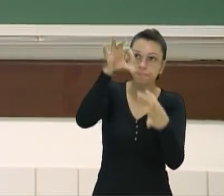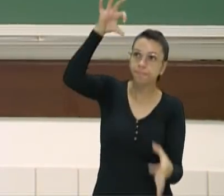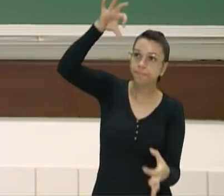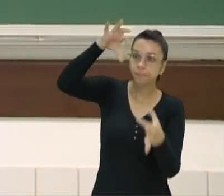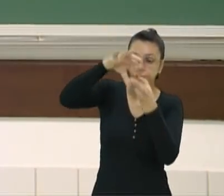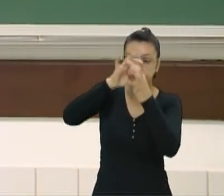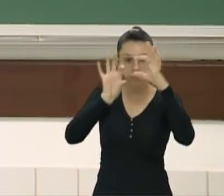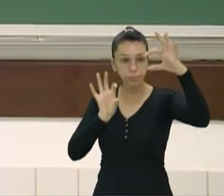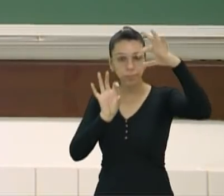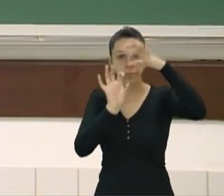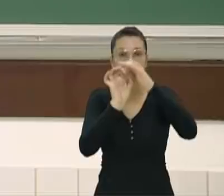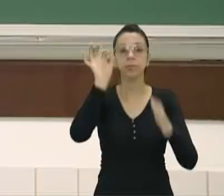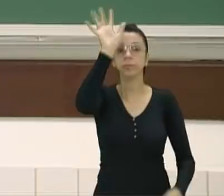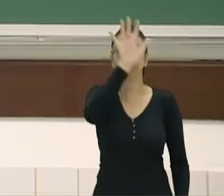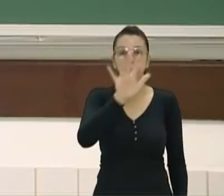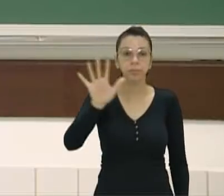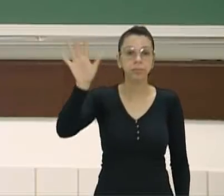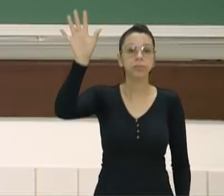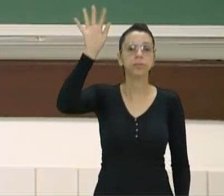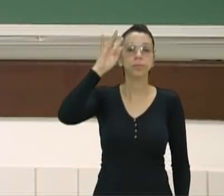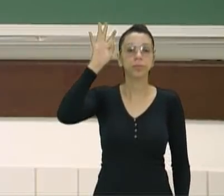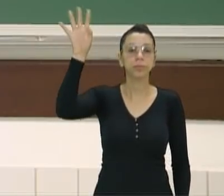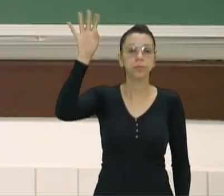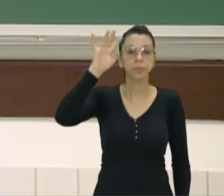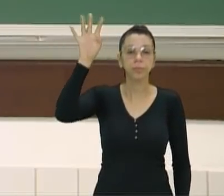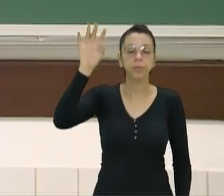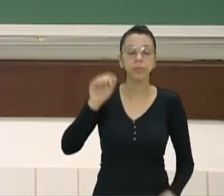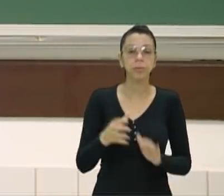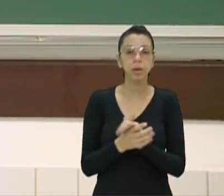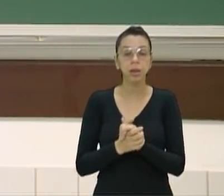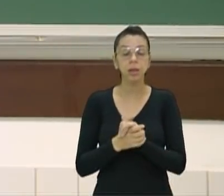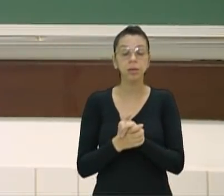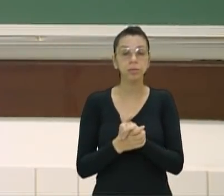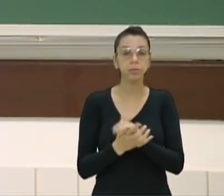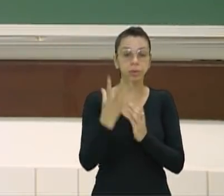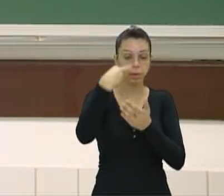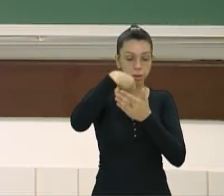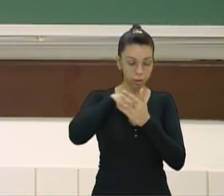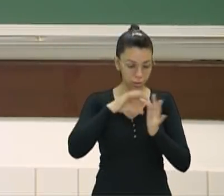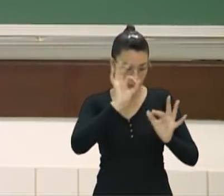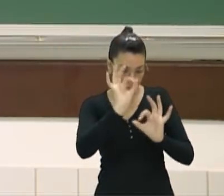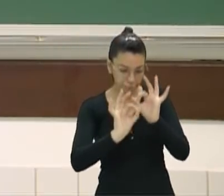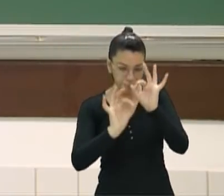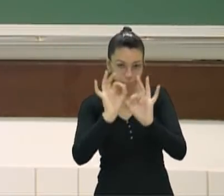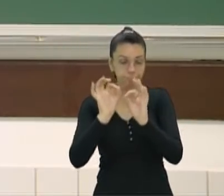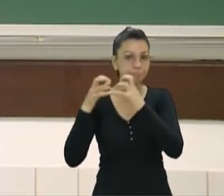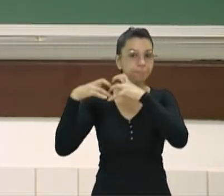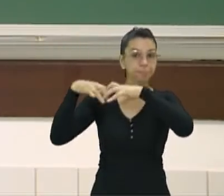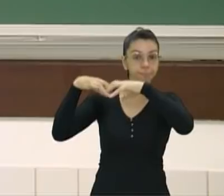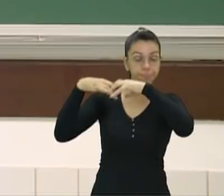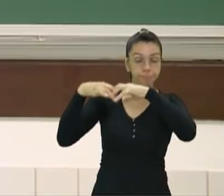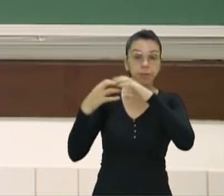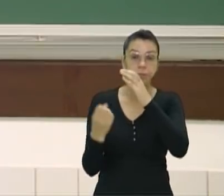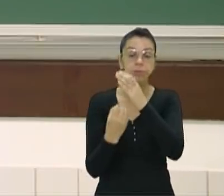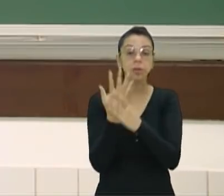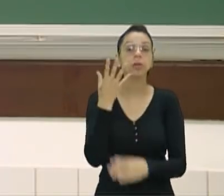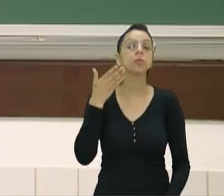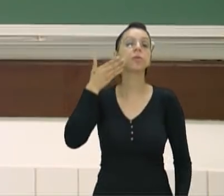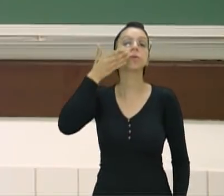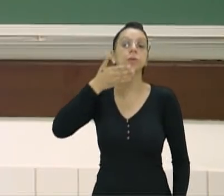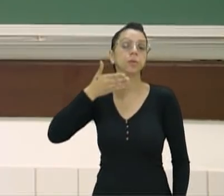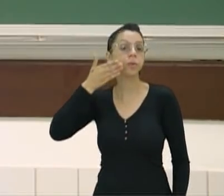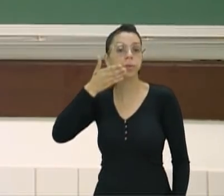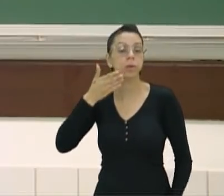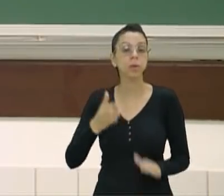desconectando pensamentos, né? E realinhando, reorganizando os seus pensamentos. Isso é formulação do discurso, não é só aquele que